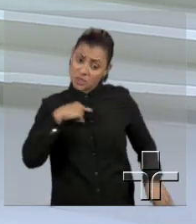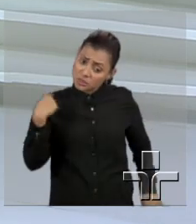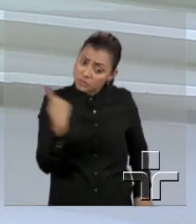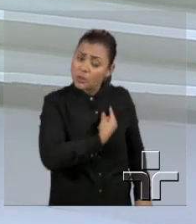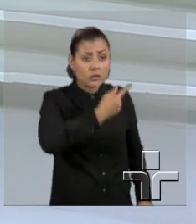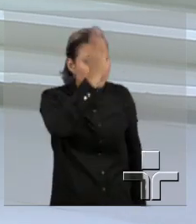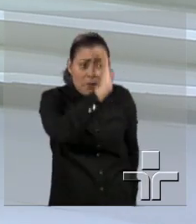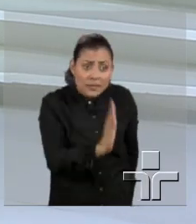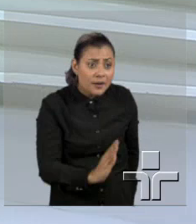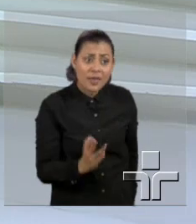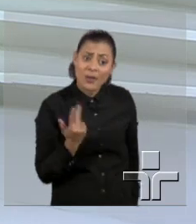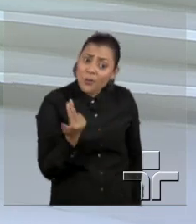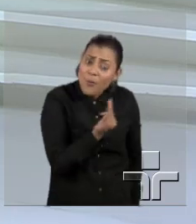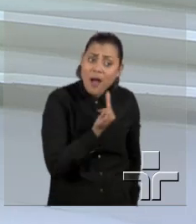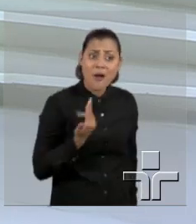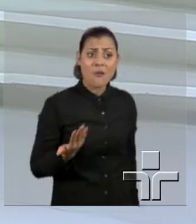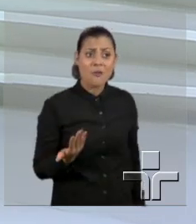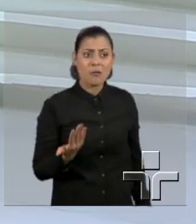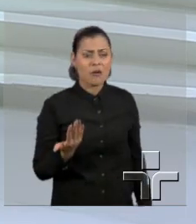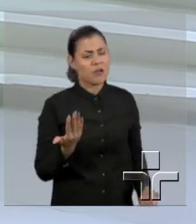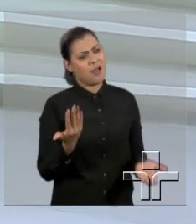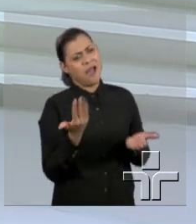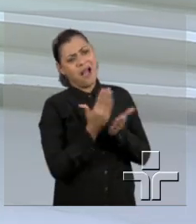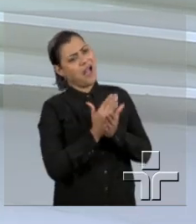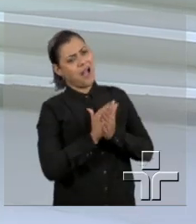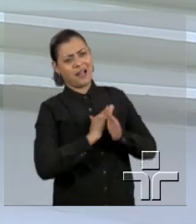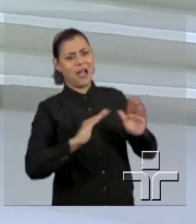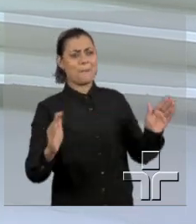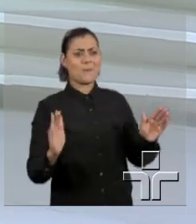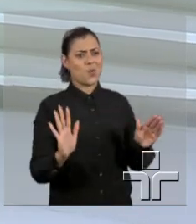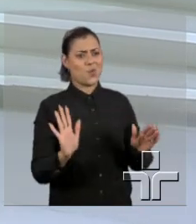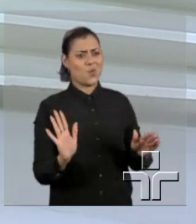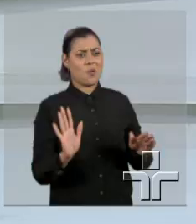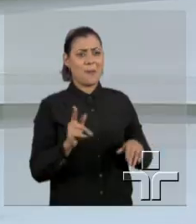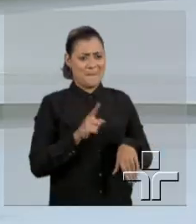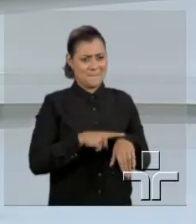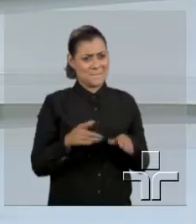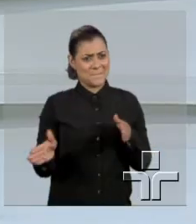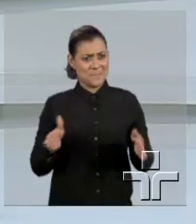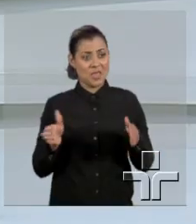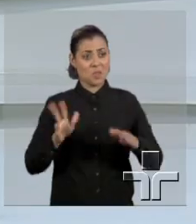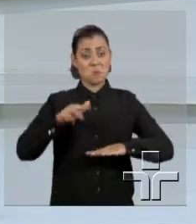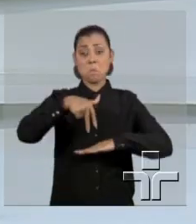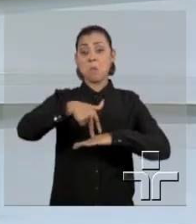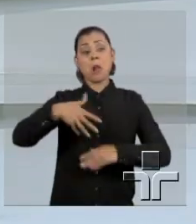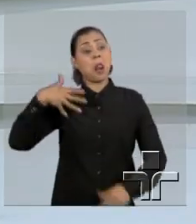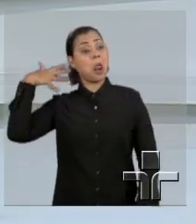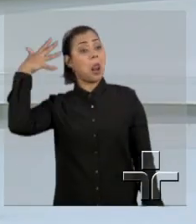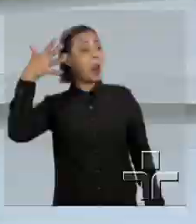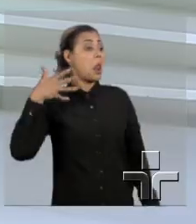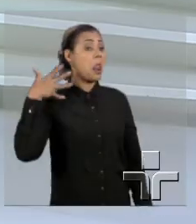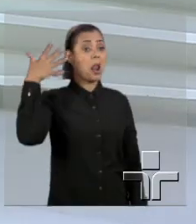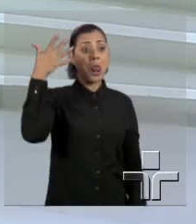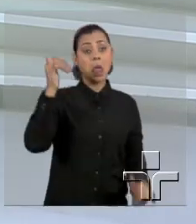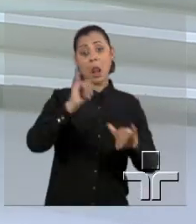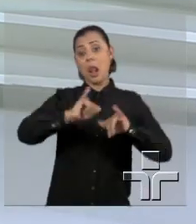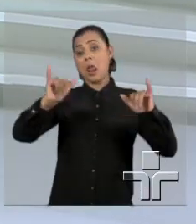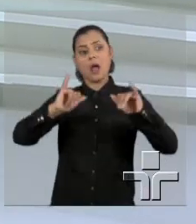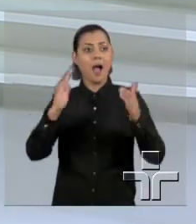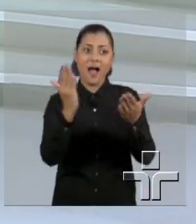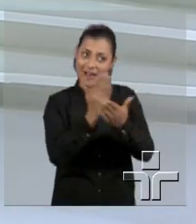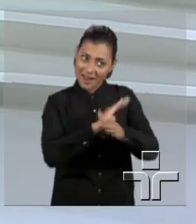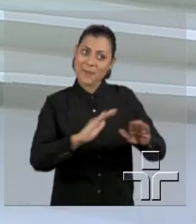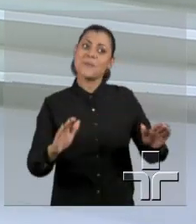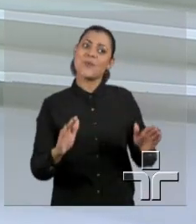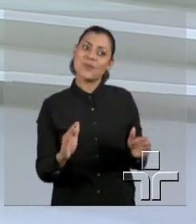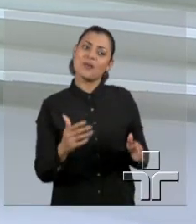brasileiros. Acabou o comício, né? A fase do comício eleitoral. Está na hora de descer do palanque, também